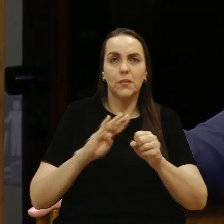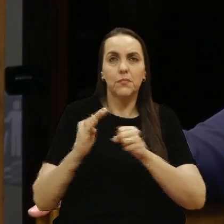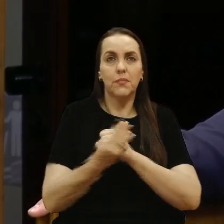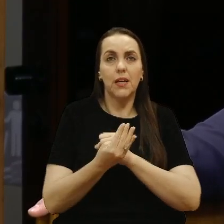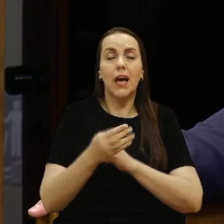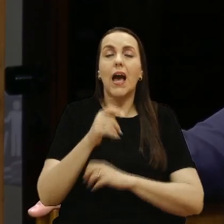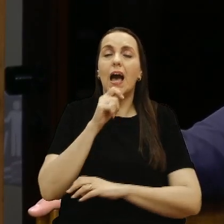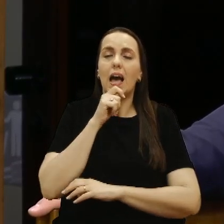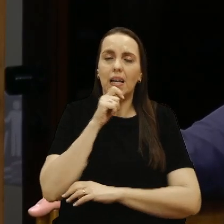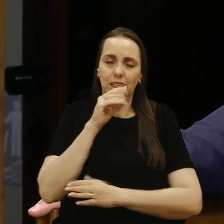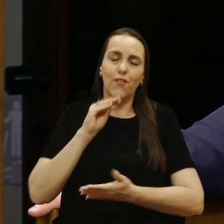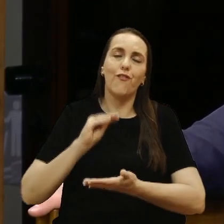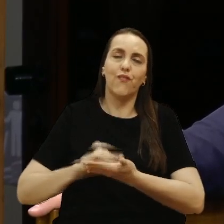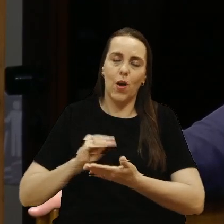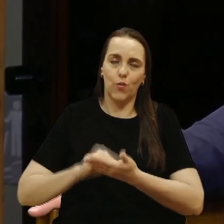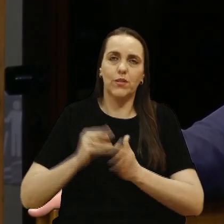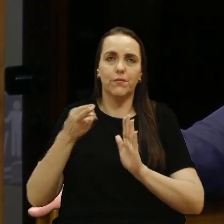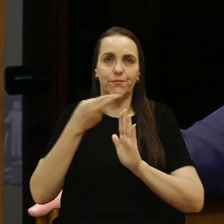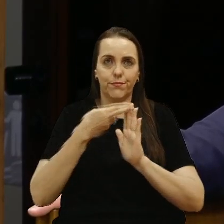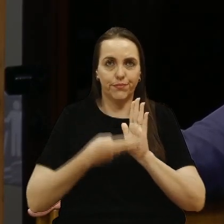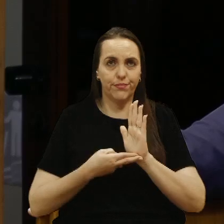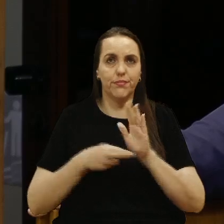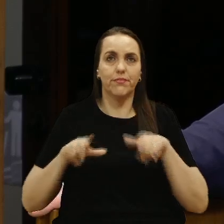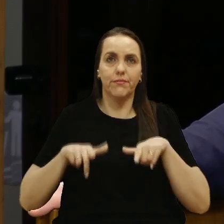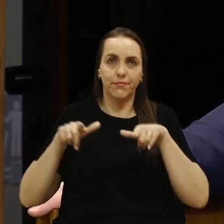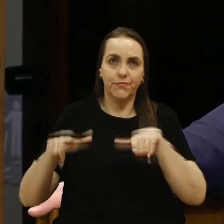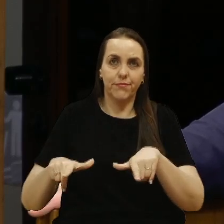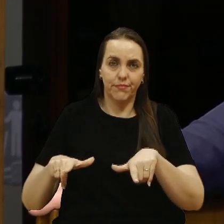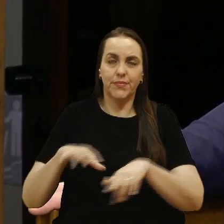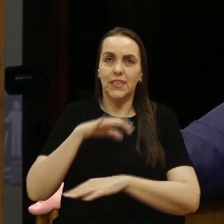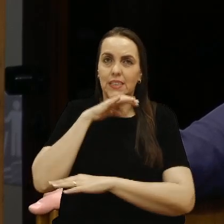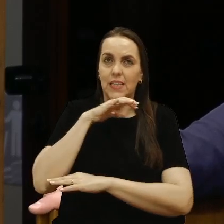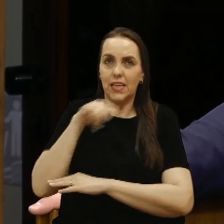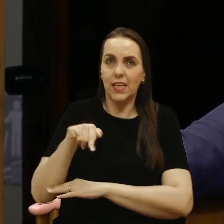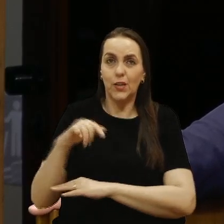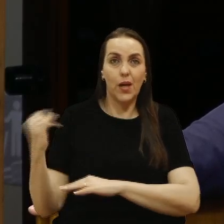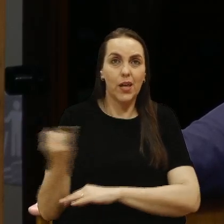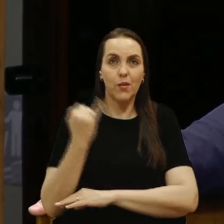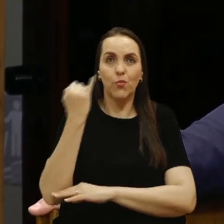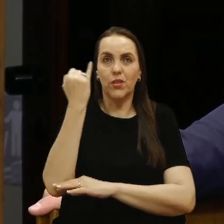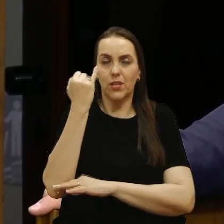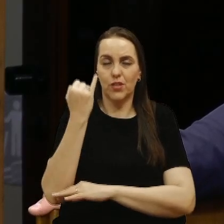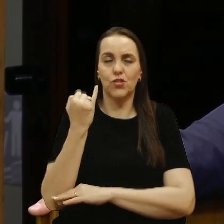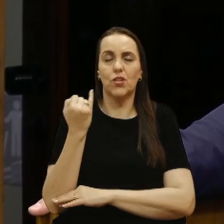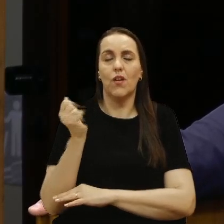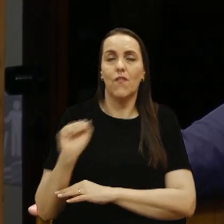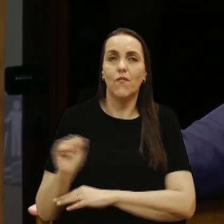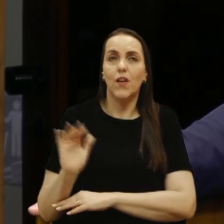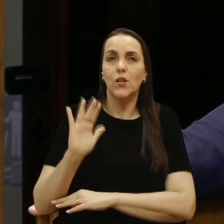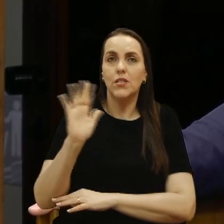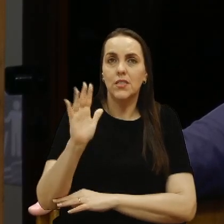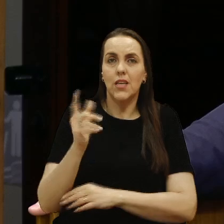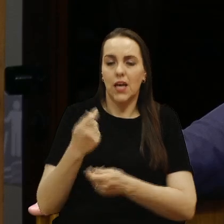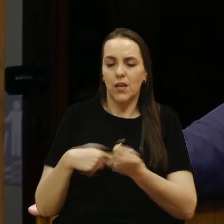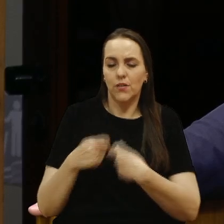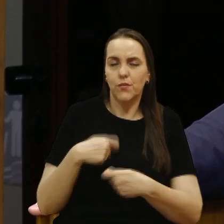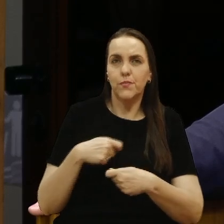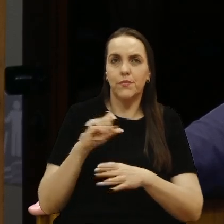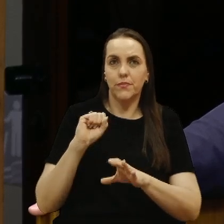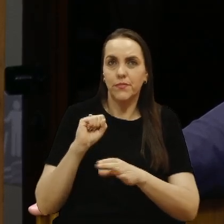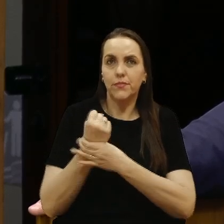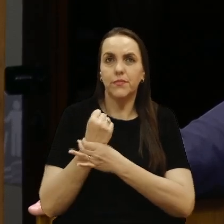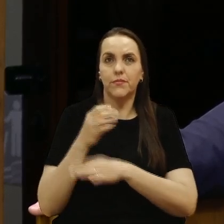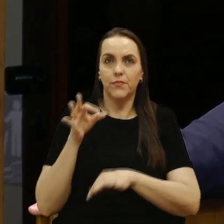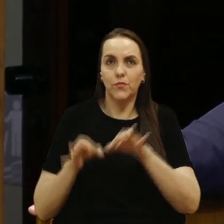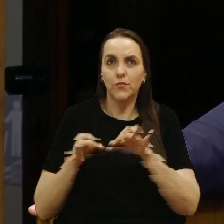ainda carece de regularização fundiária, e isso é importantíssimo para valorizar, para fomentar a economia, dar garantia e segurança